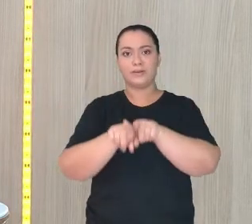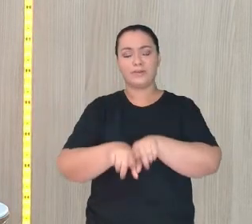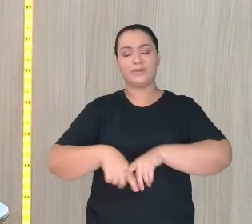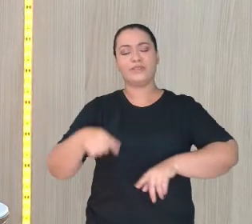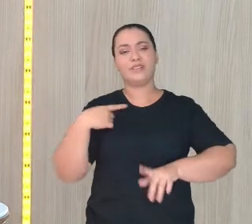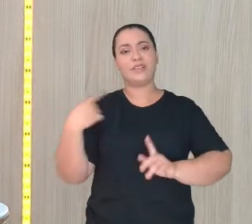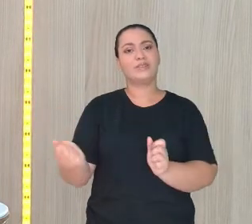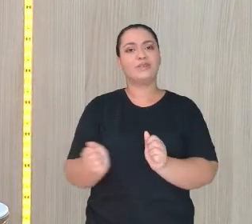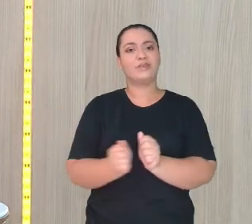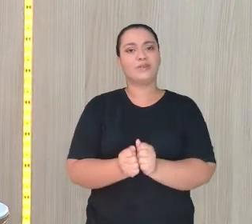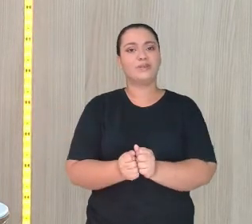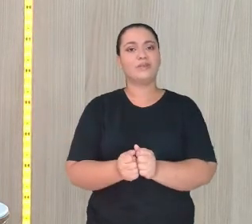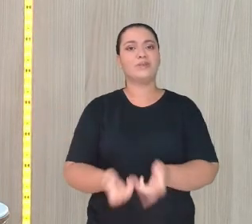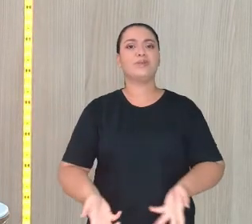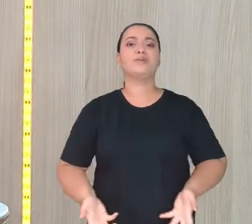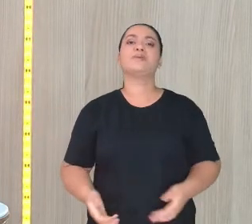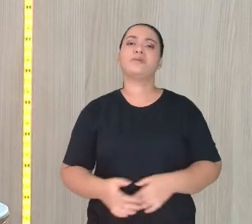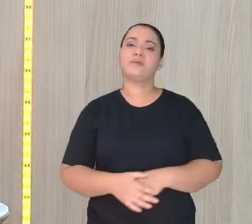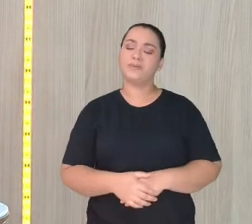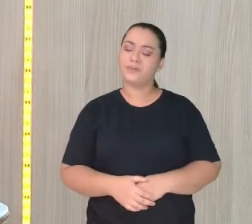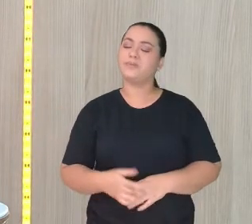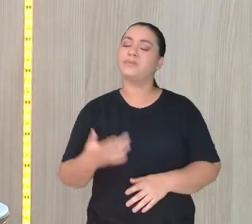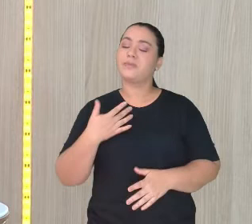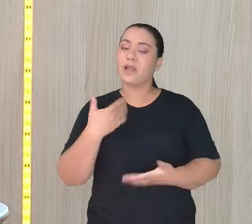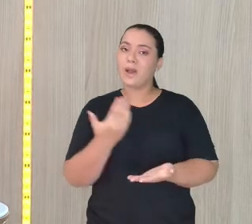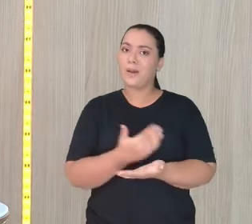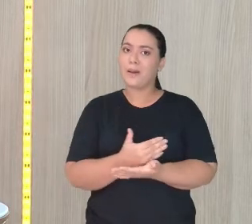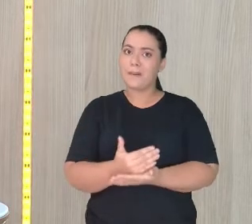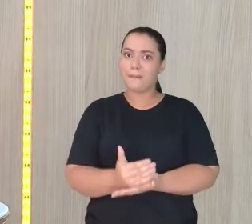juntos para continuarmos, para a aula de hoje.